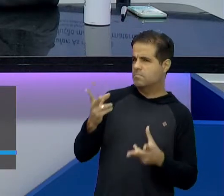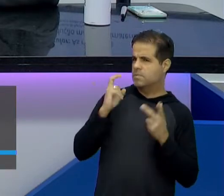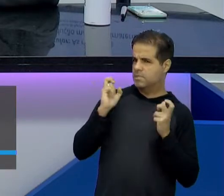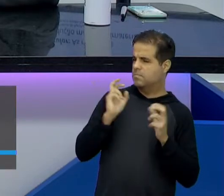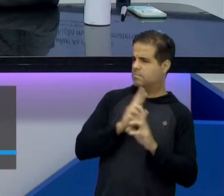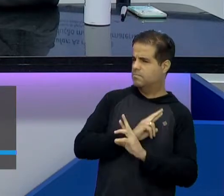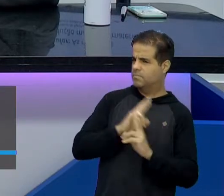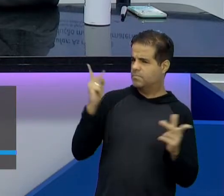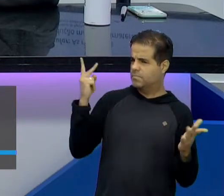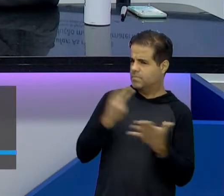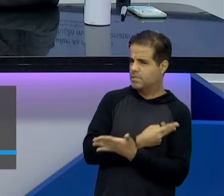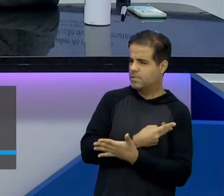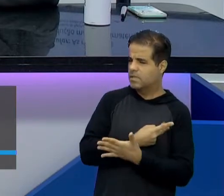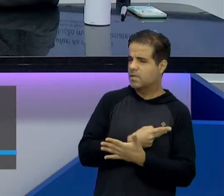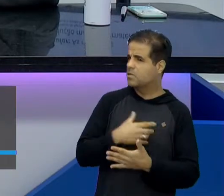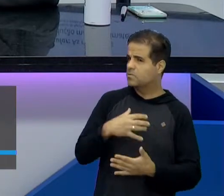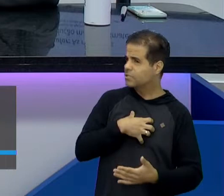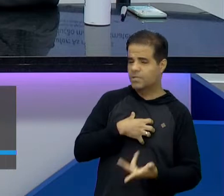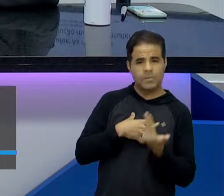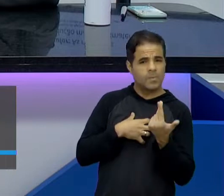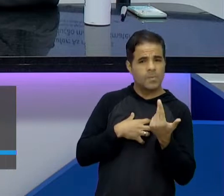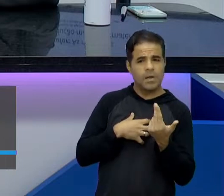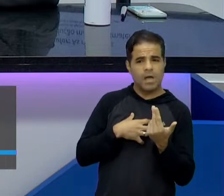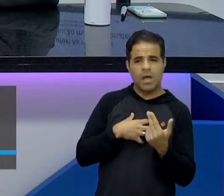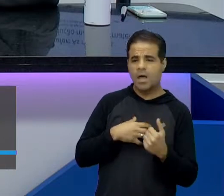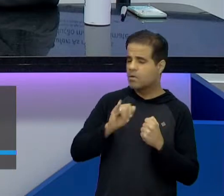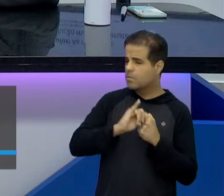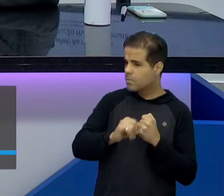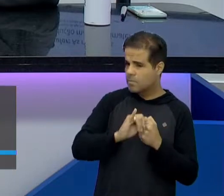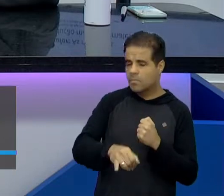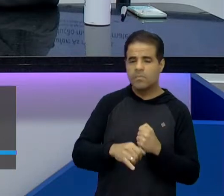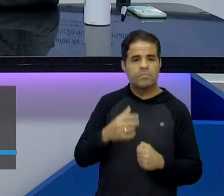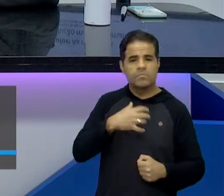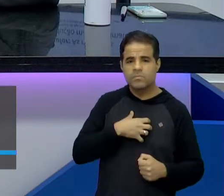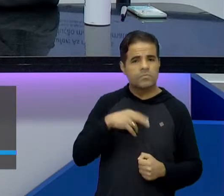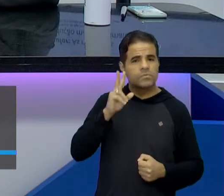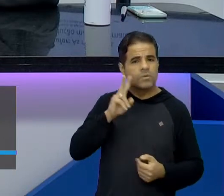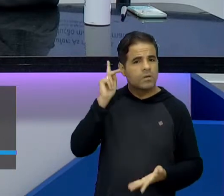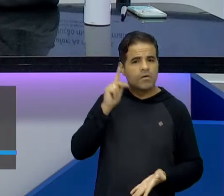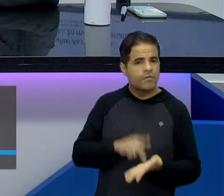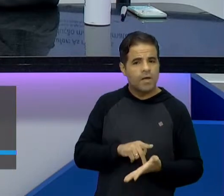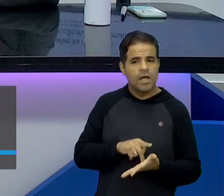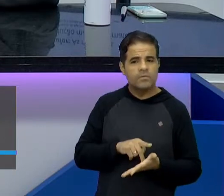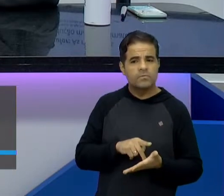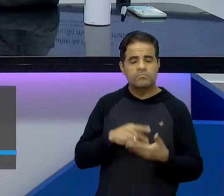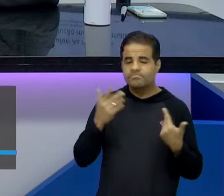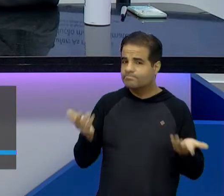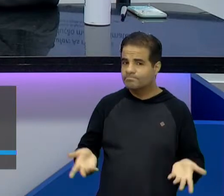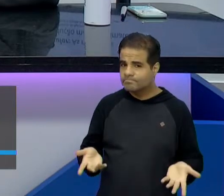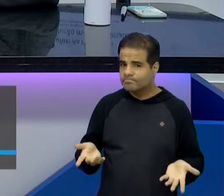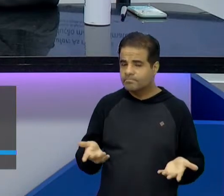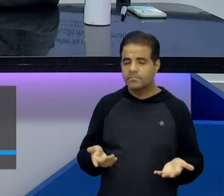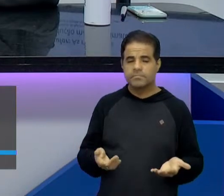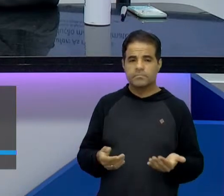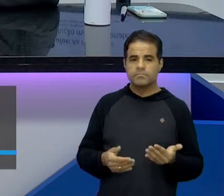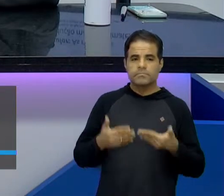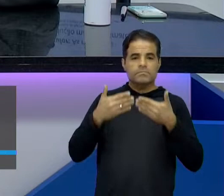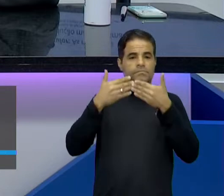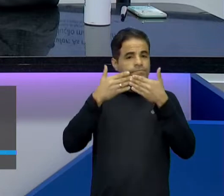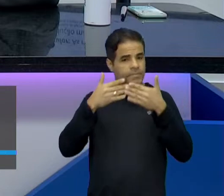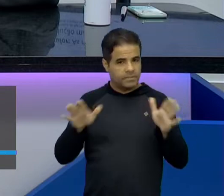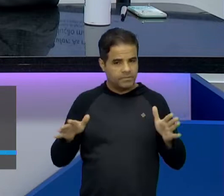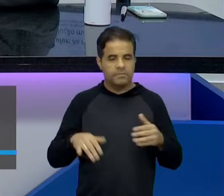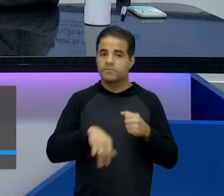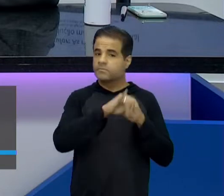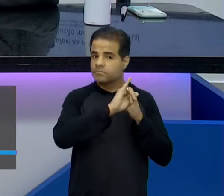não é exatamente o mesmo jeito que se conta sobre determinado fato. E essa abertura